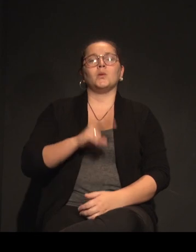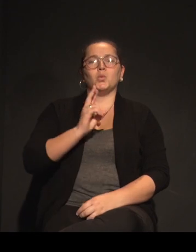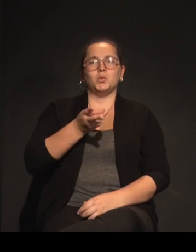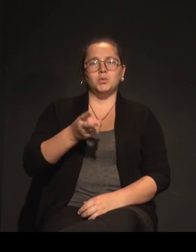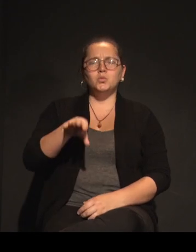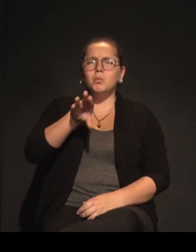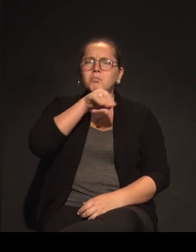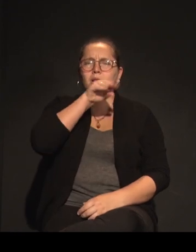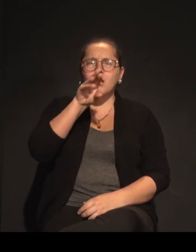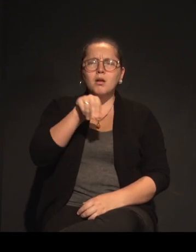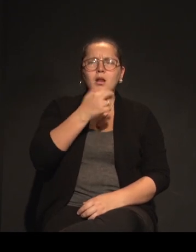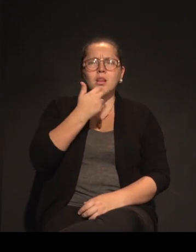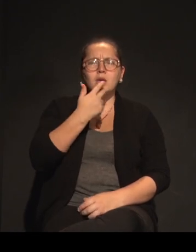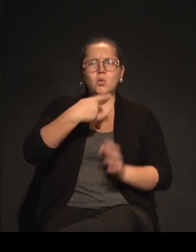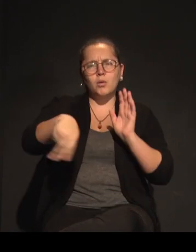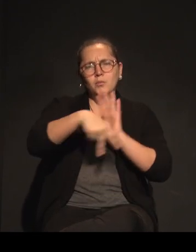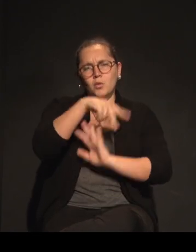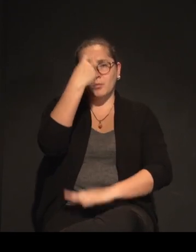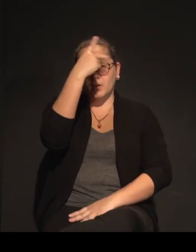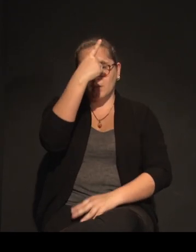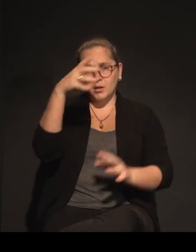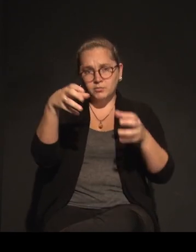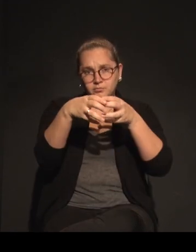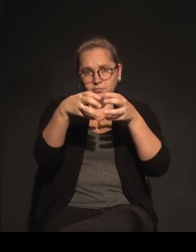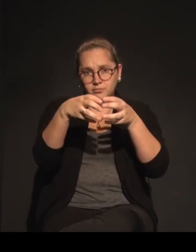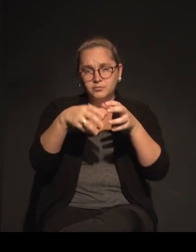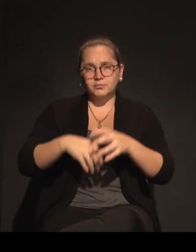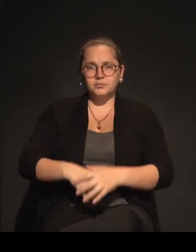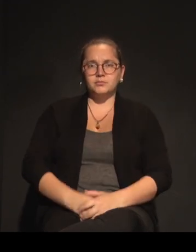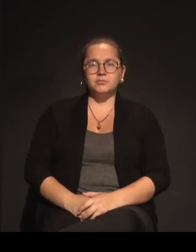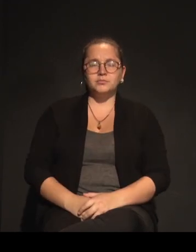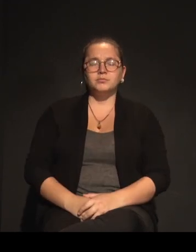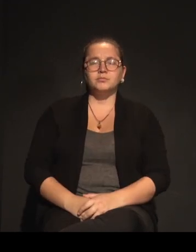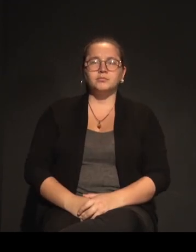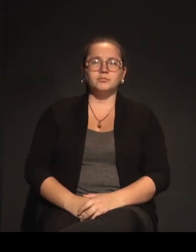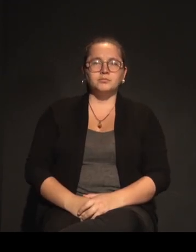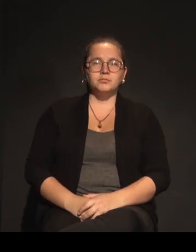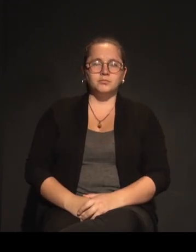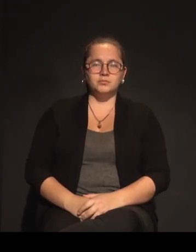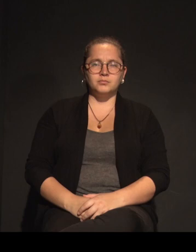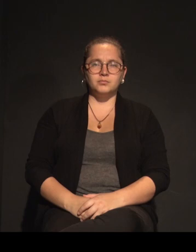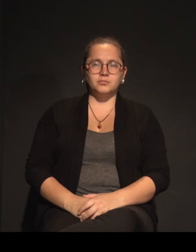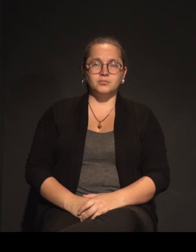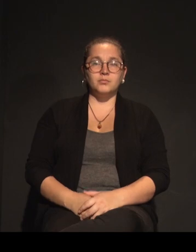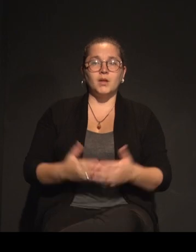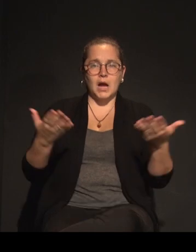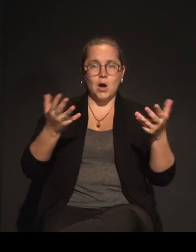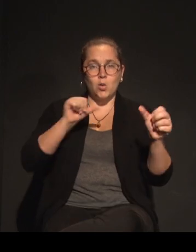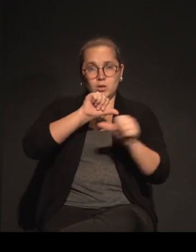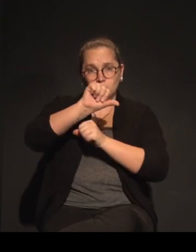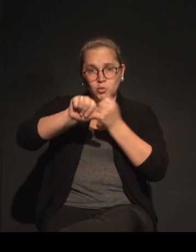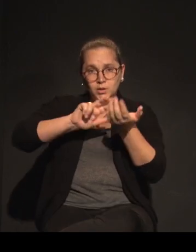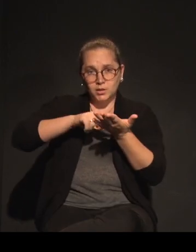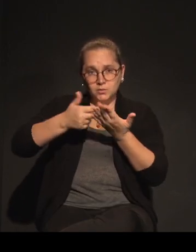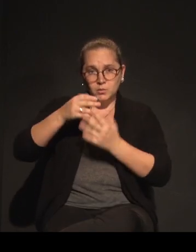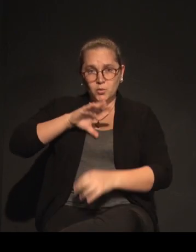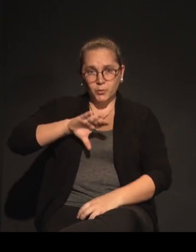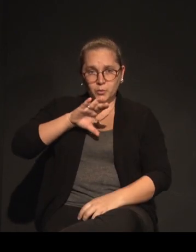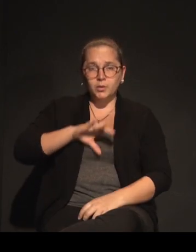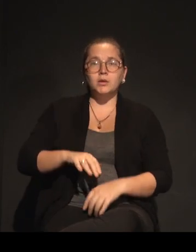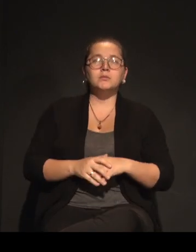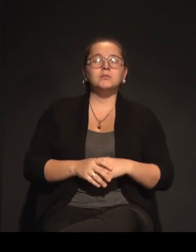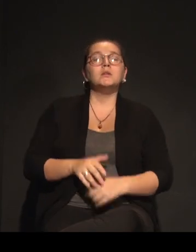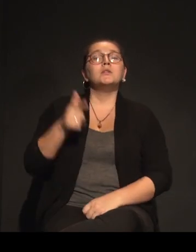e sandro conta mantemos será até o dia convidando todos os povos